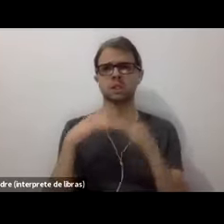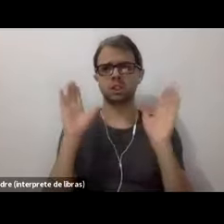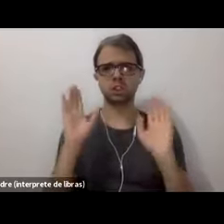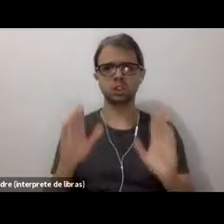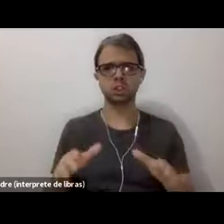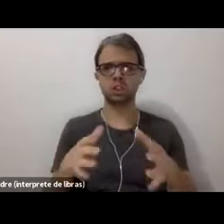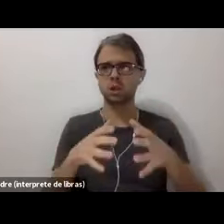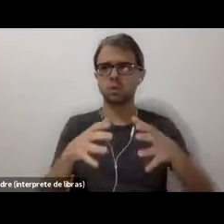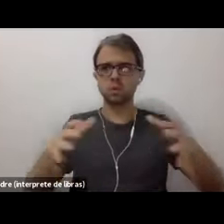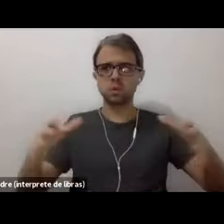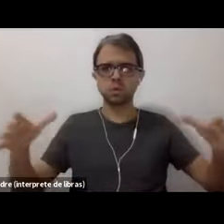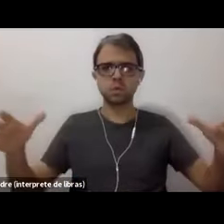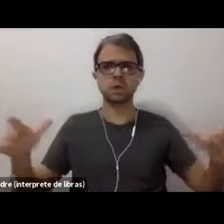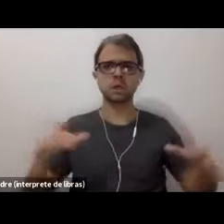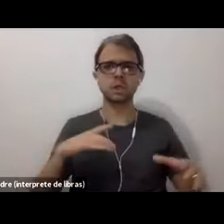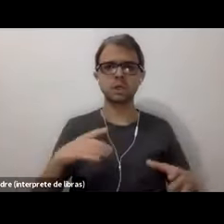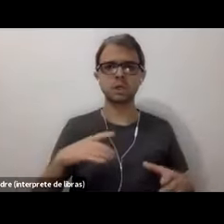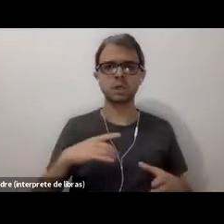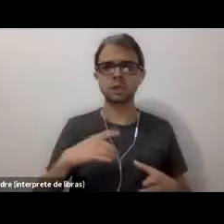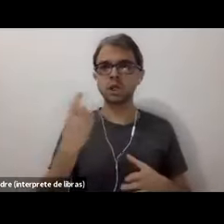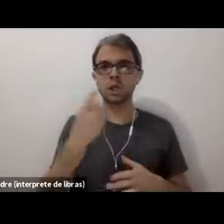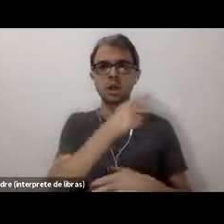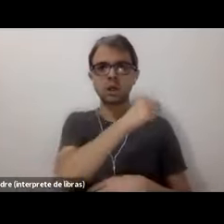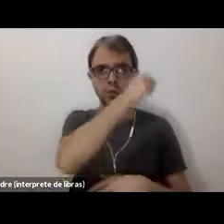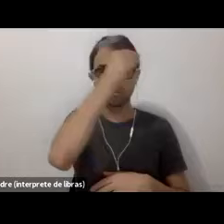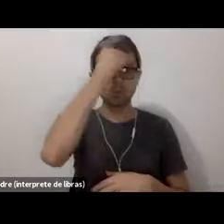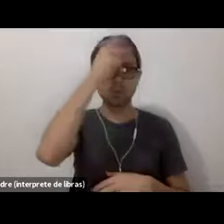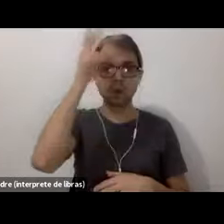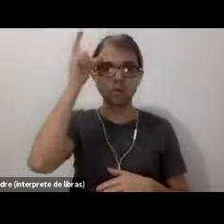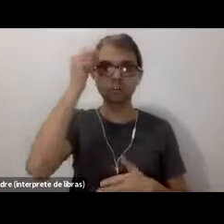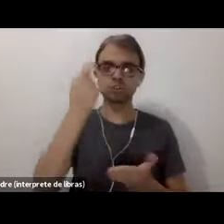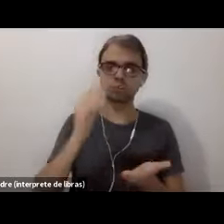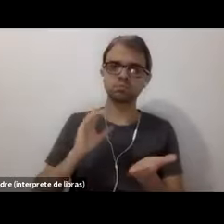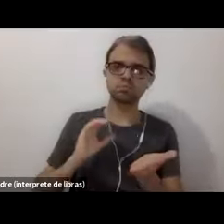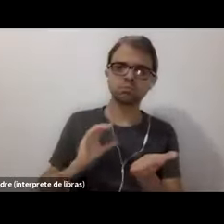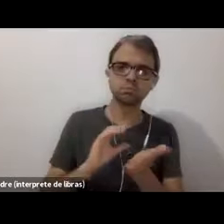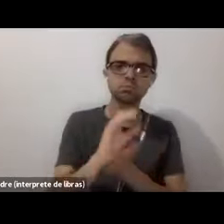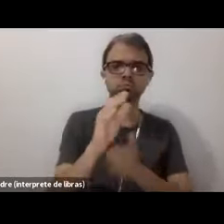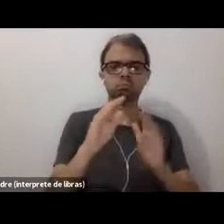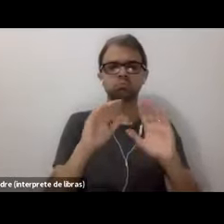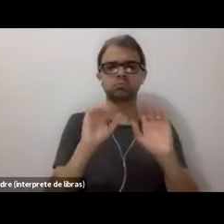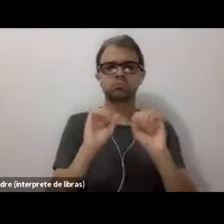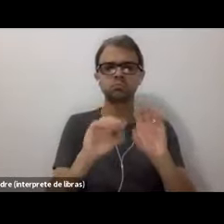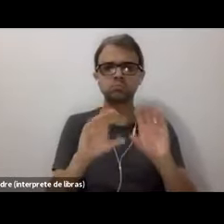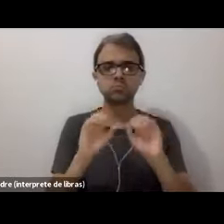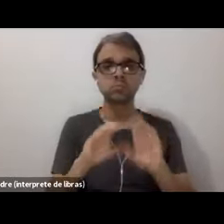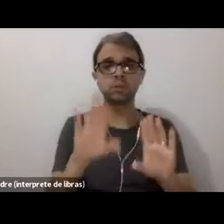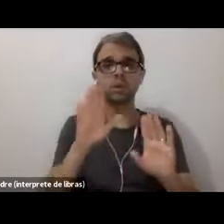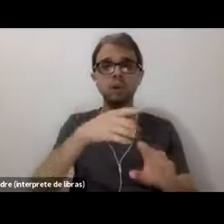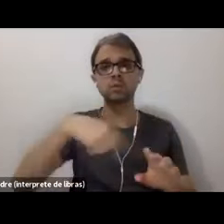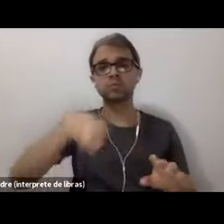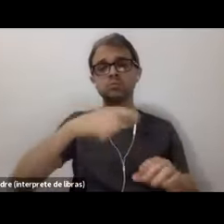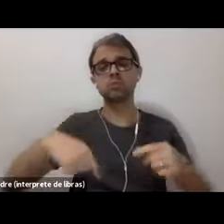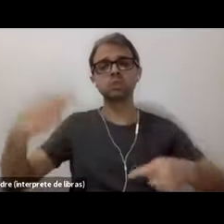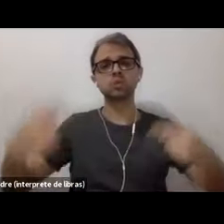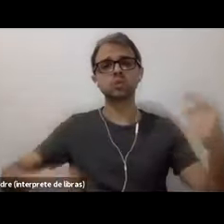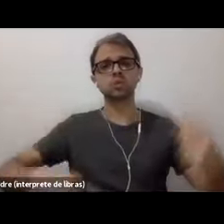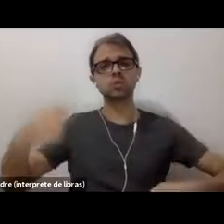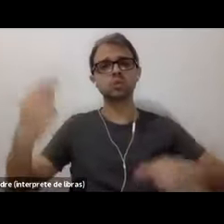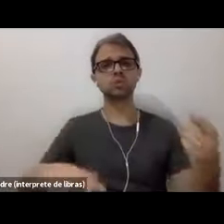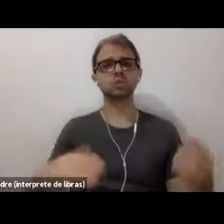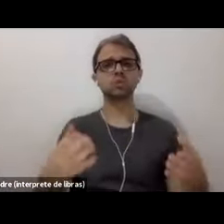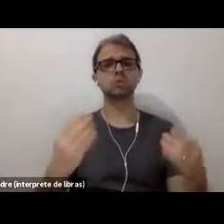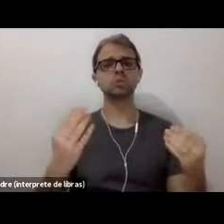para a educação, um município preocupado para a educação, mas as nossas discussões sempre foram no sentido de: será que todos